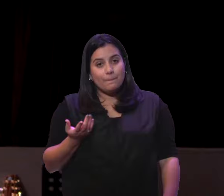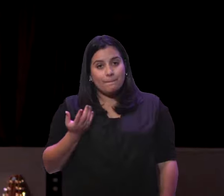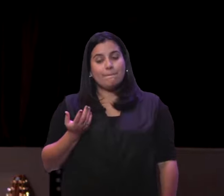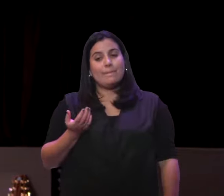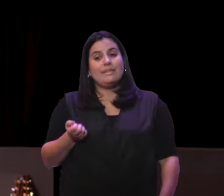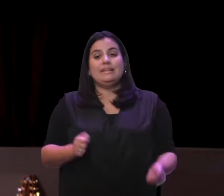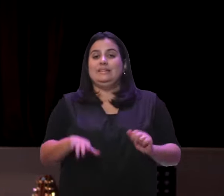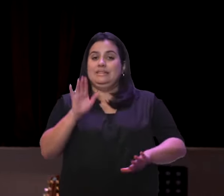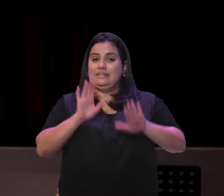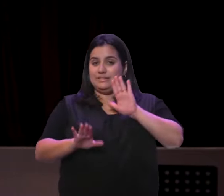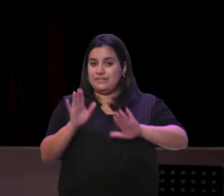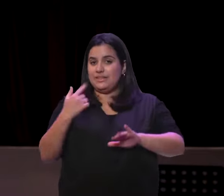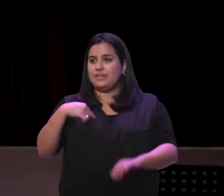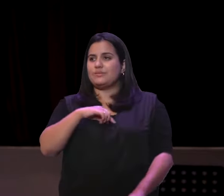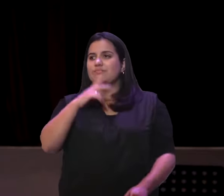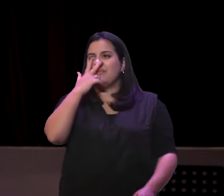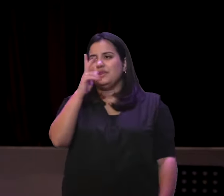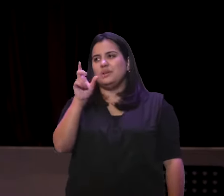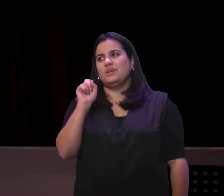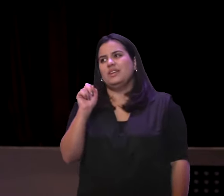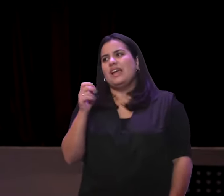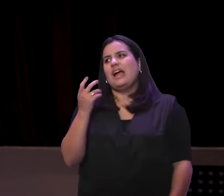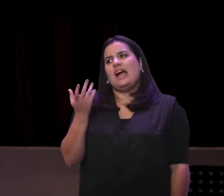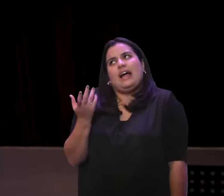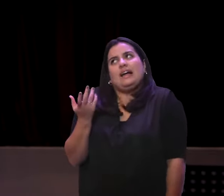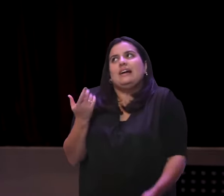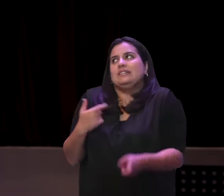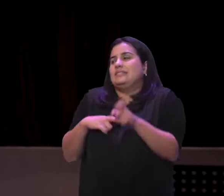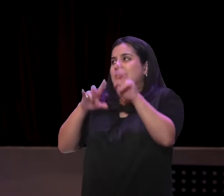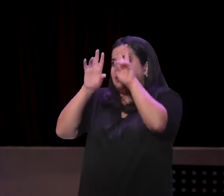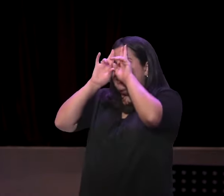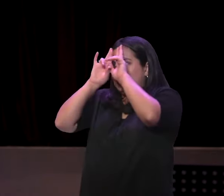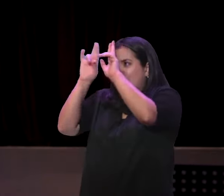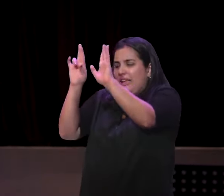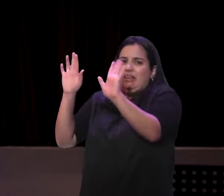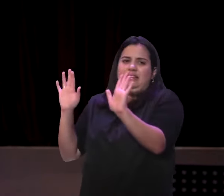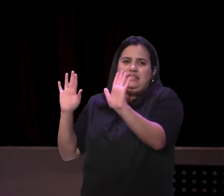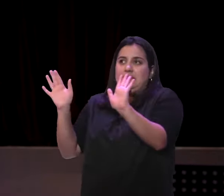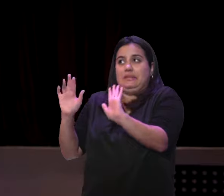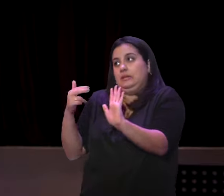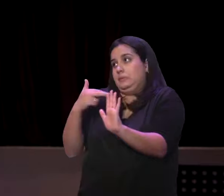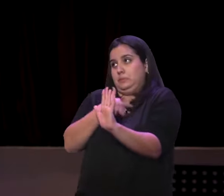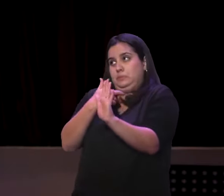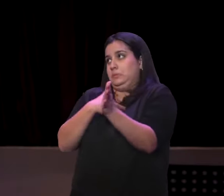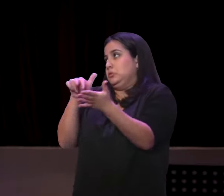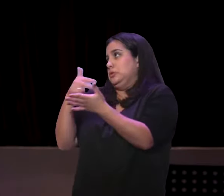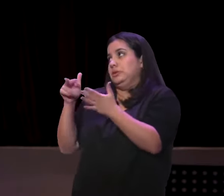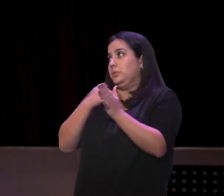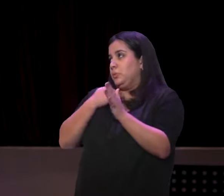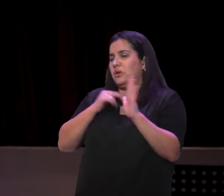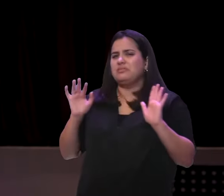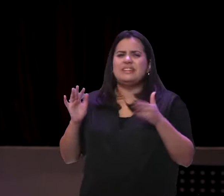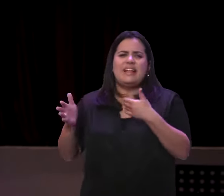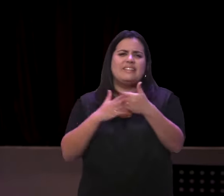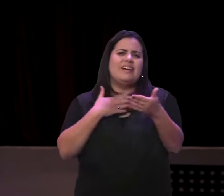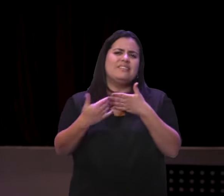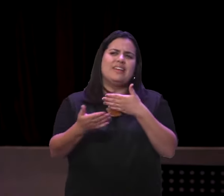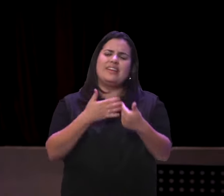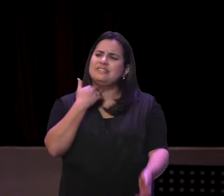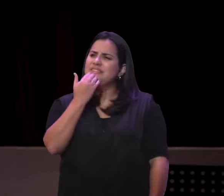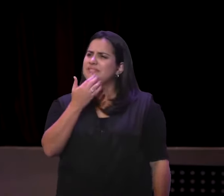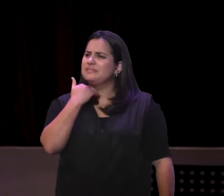vezes a gente acha que ser reverente na presença de Deus não significa poder dançar na presença dele e tal. Não tem nada a ver. Reverência